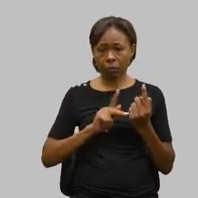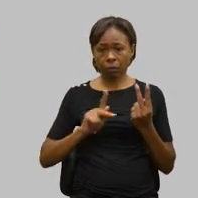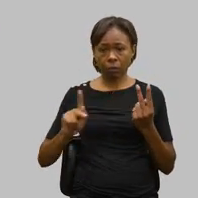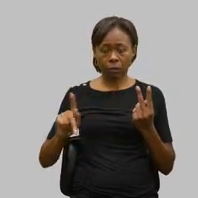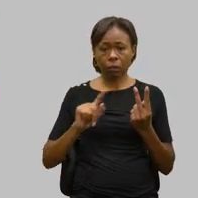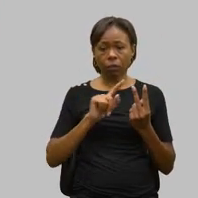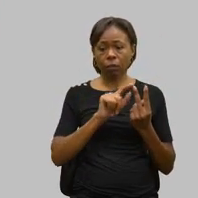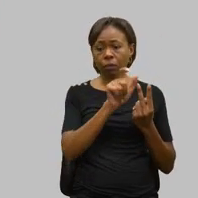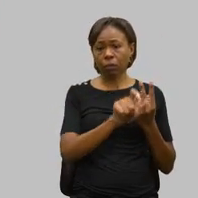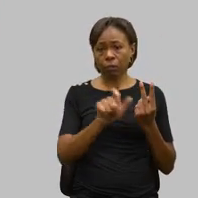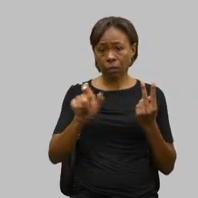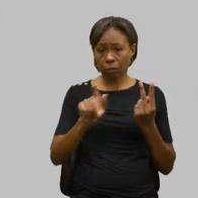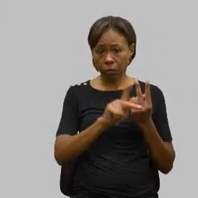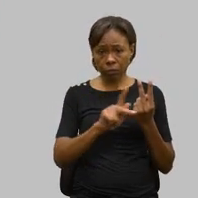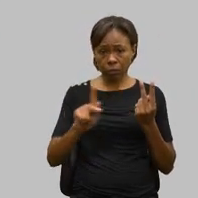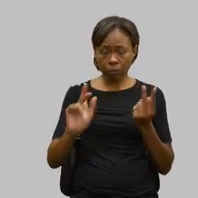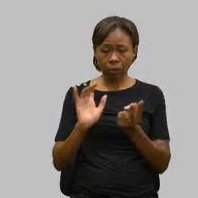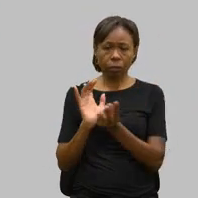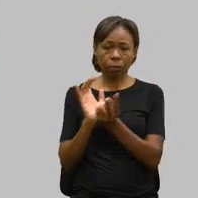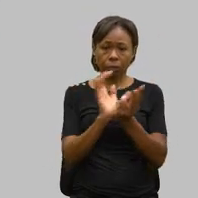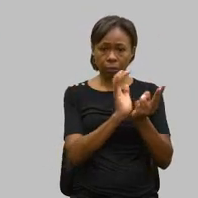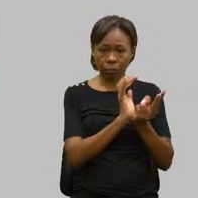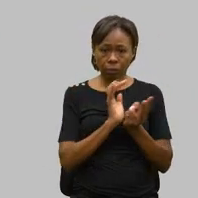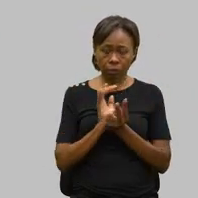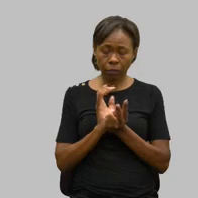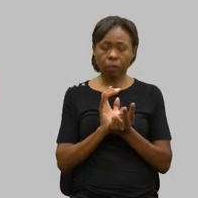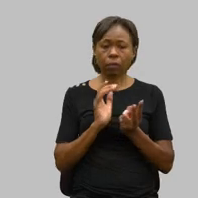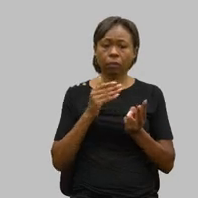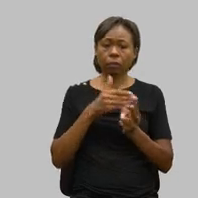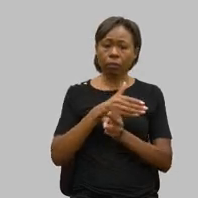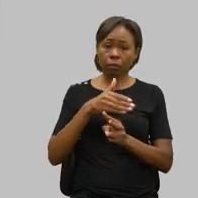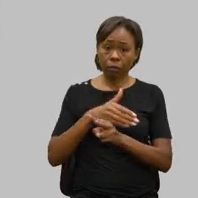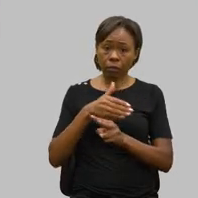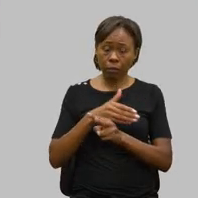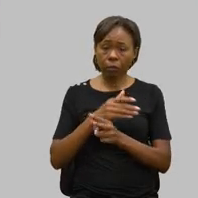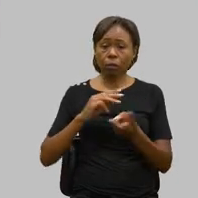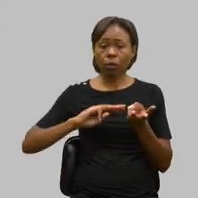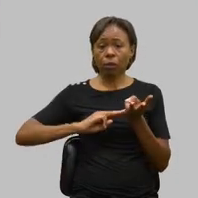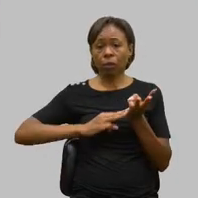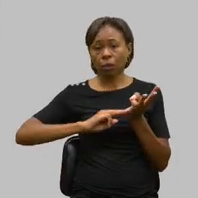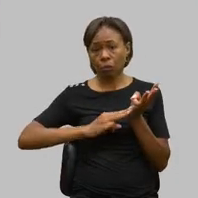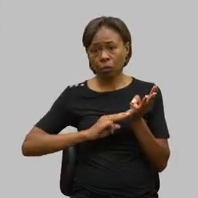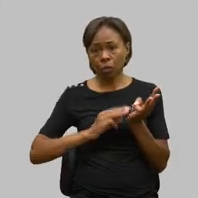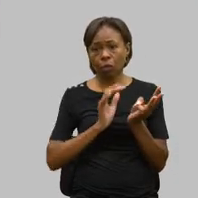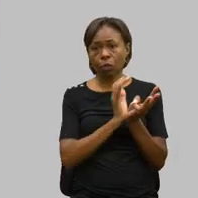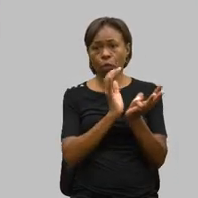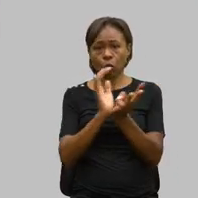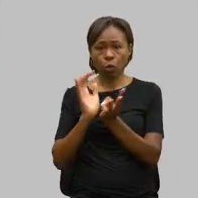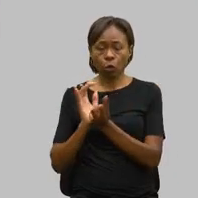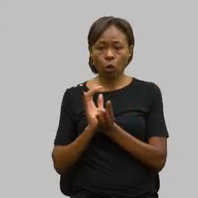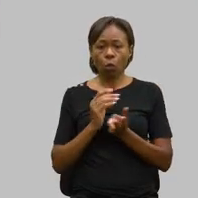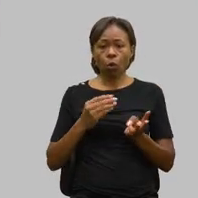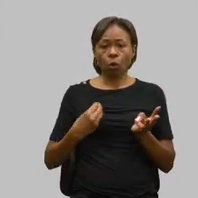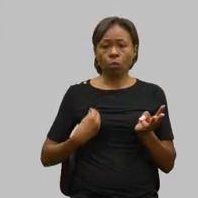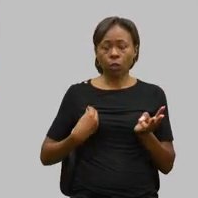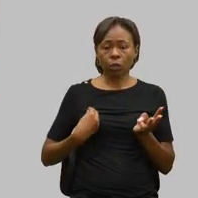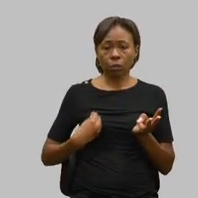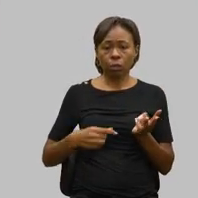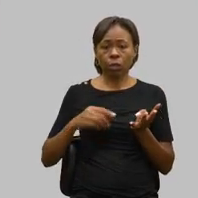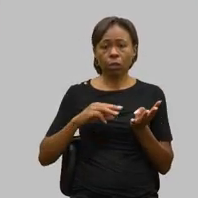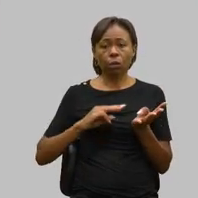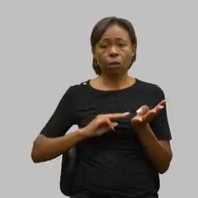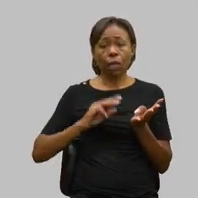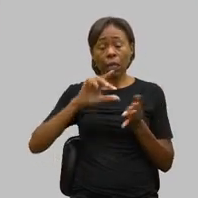participantes por ordem de inscrição, membros das comissões participantes por ordem de inscrição, líderes por ordem de inscrição, membros da mesa